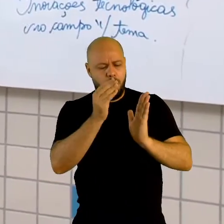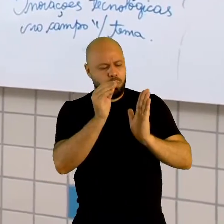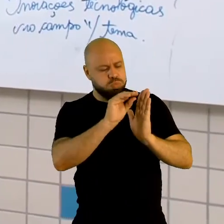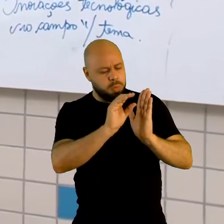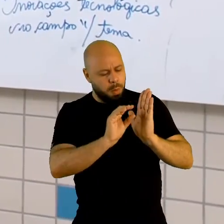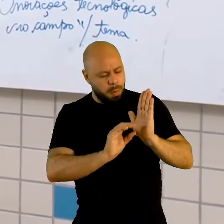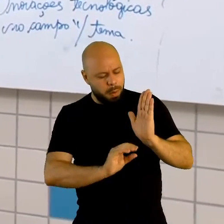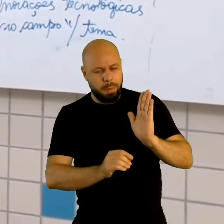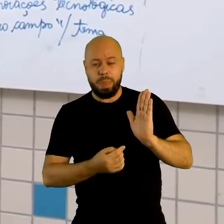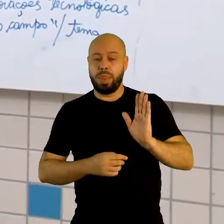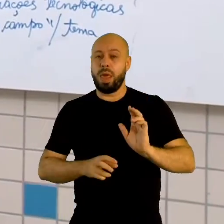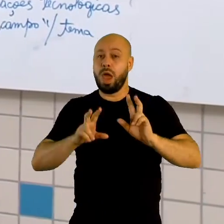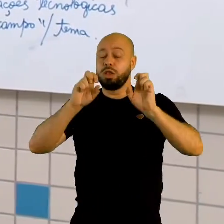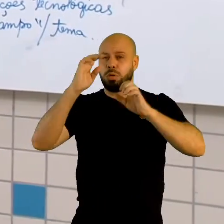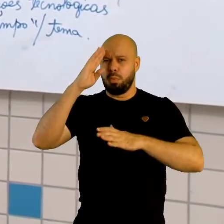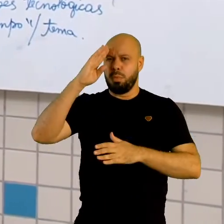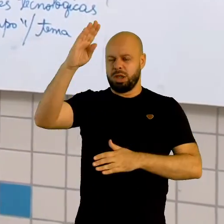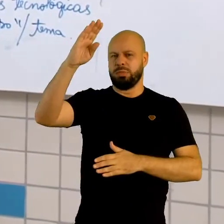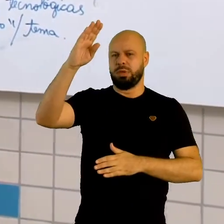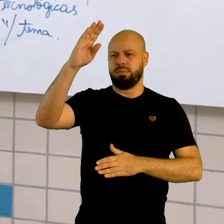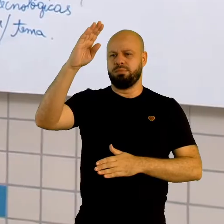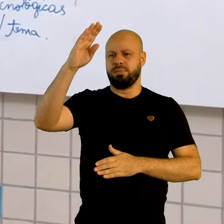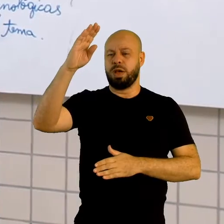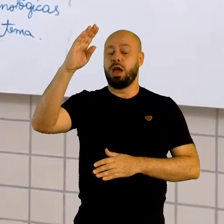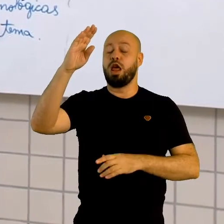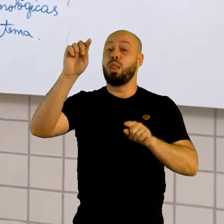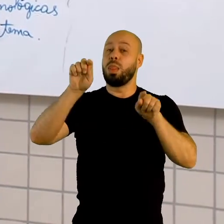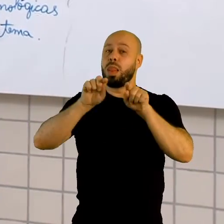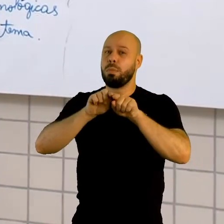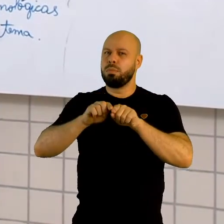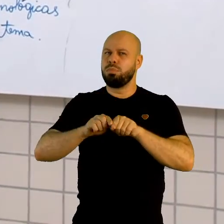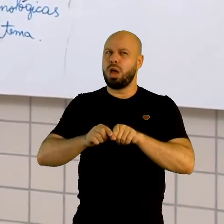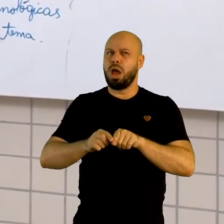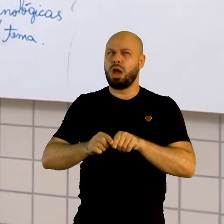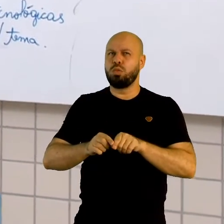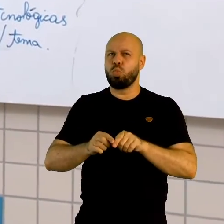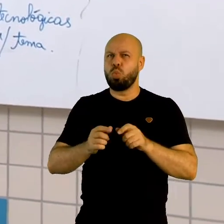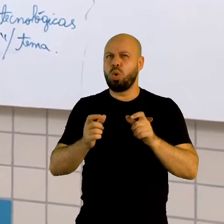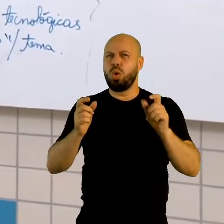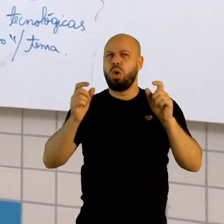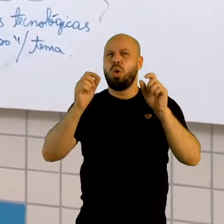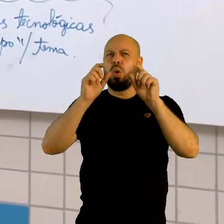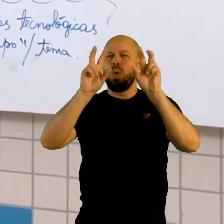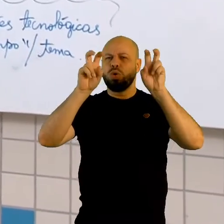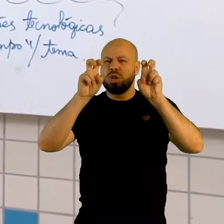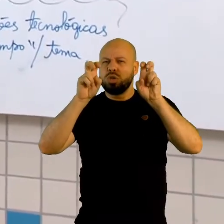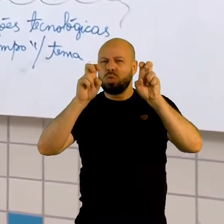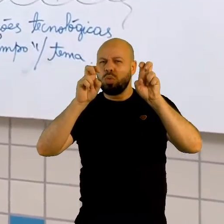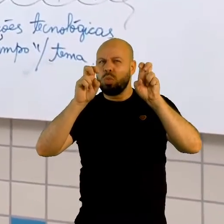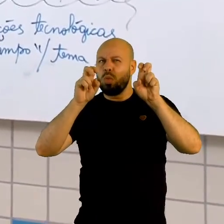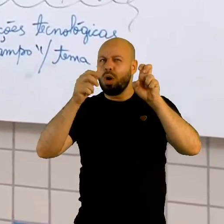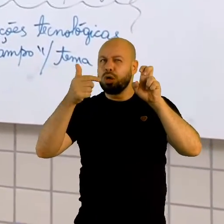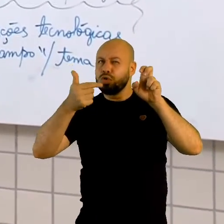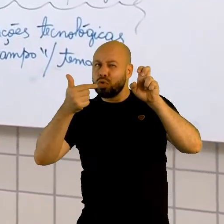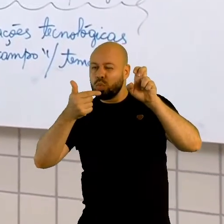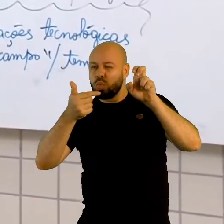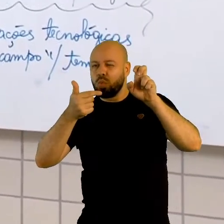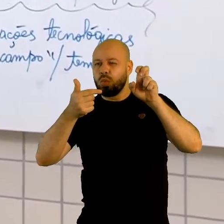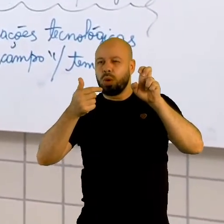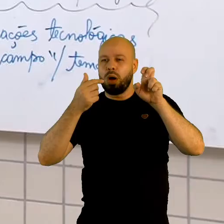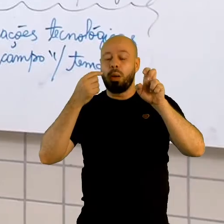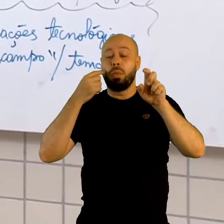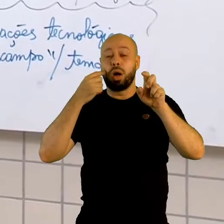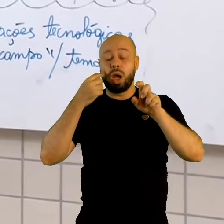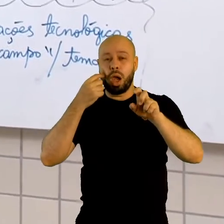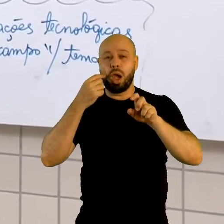tem o título principal e secundário. O que é o título principal? Também chamado de manchete. Ele